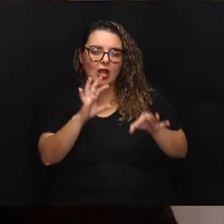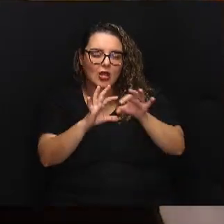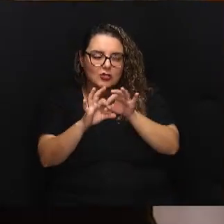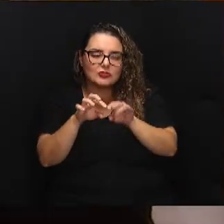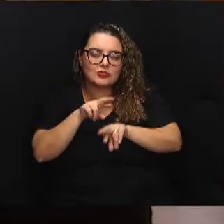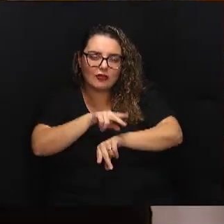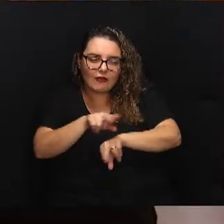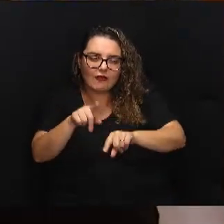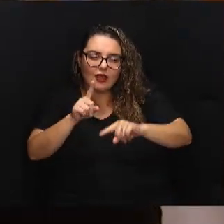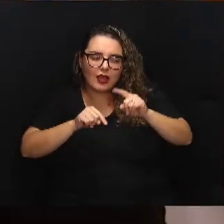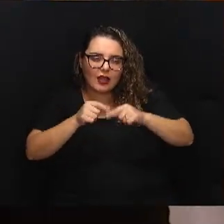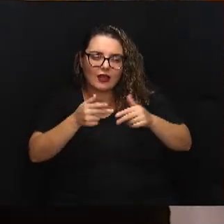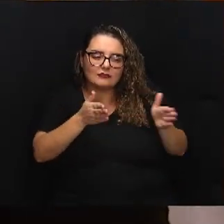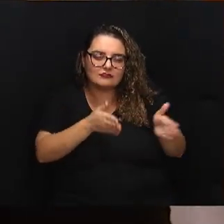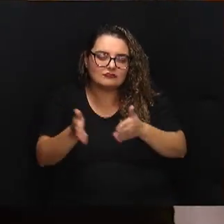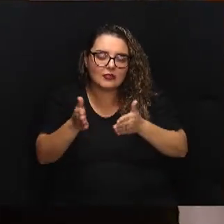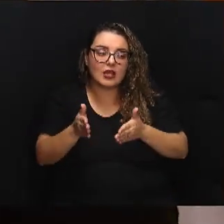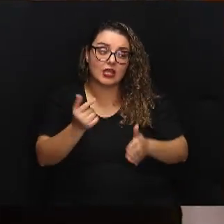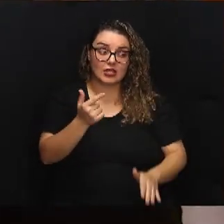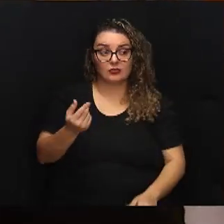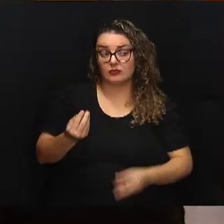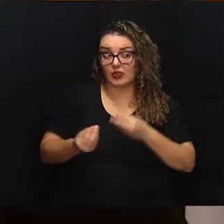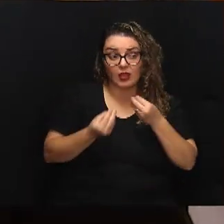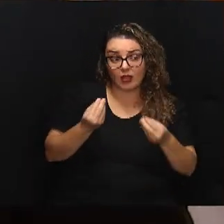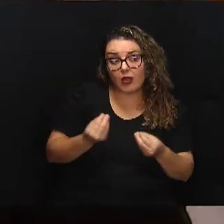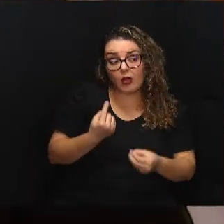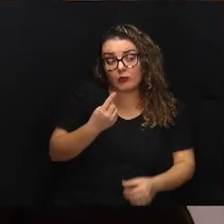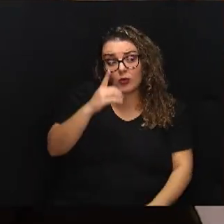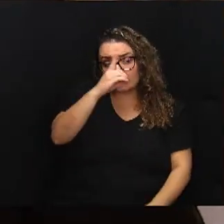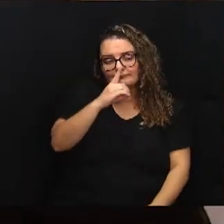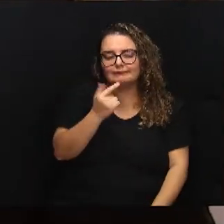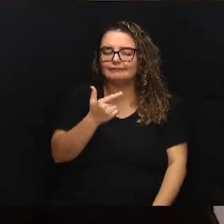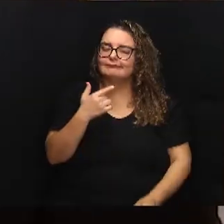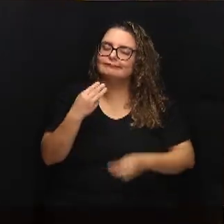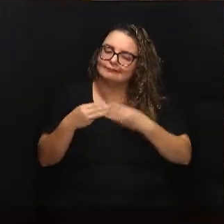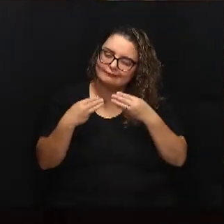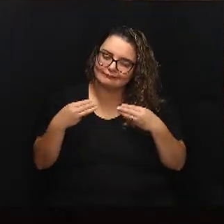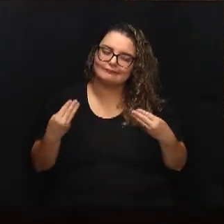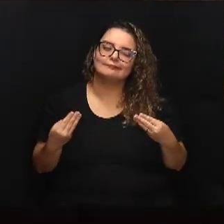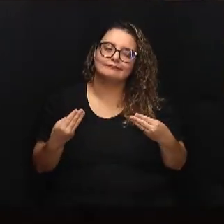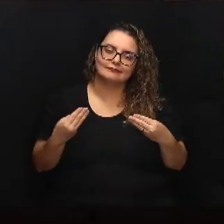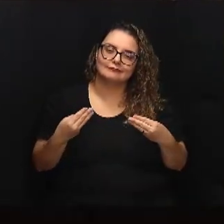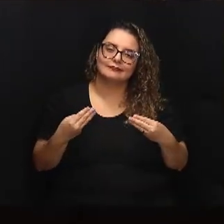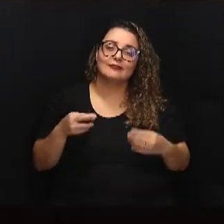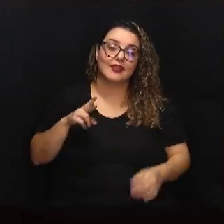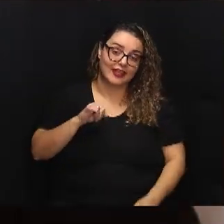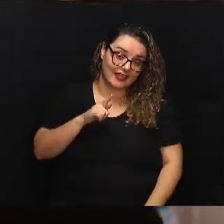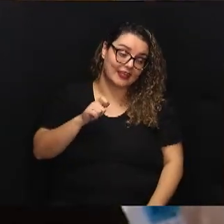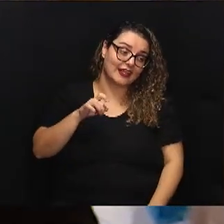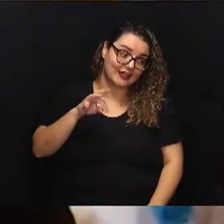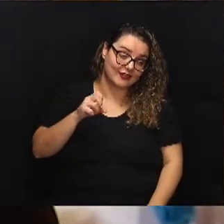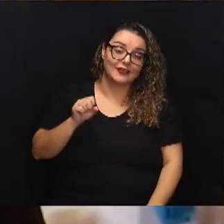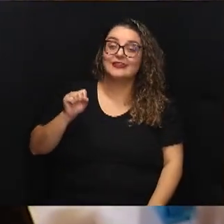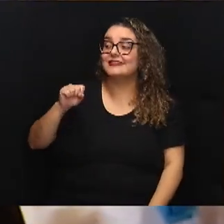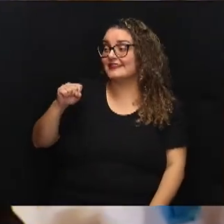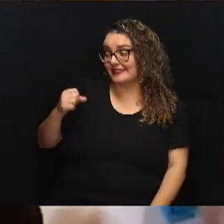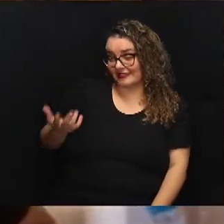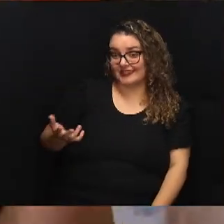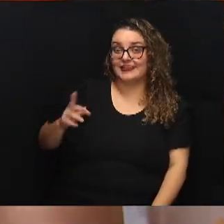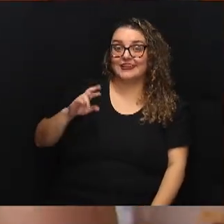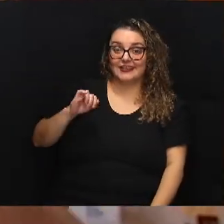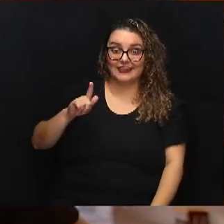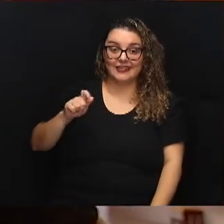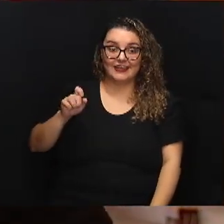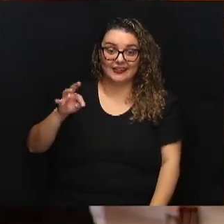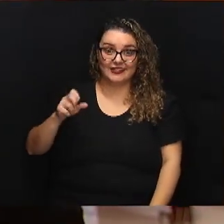vários produtores. E não tem como a gente passar um domingo sem um macarrão, no caso, o rigatone, né? O rigatone que está sendo